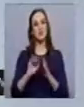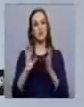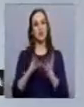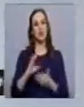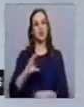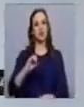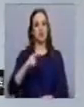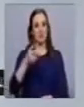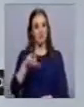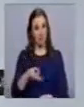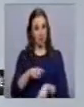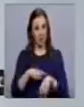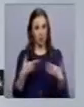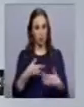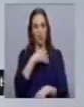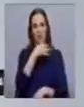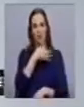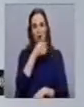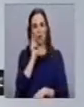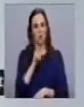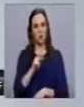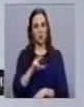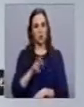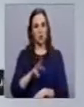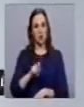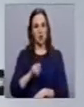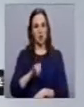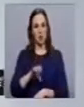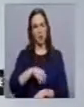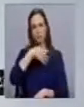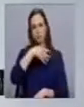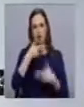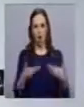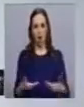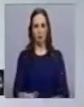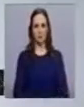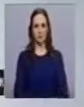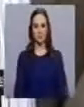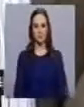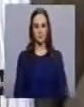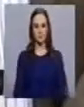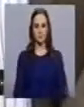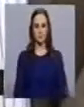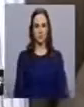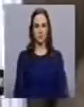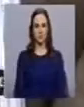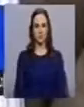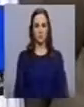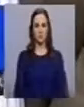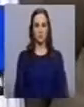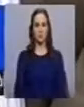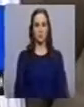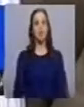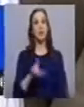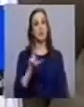neste momento a falar, como podemos ver. Arménio Carlos, então, a discursar. A solidariedade deve ser uma referência para todos.